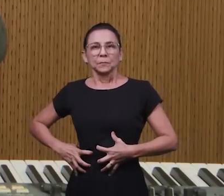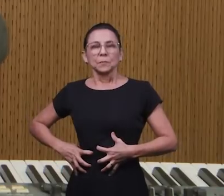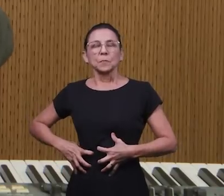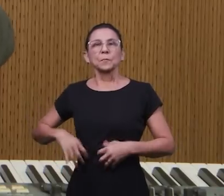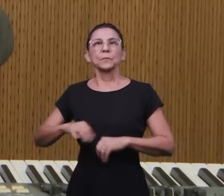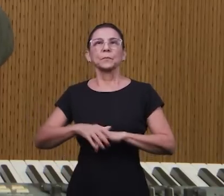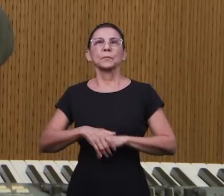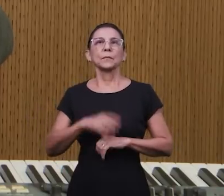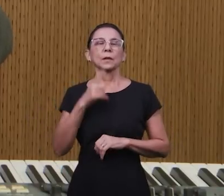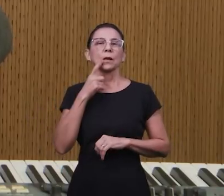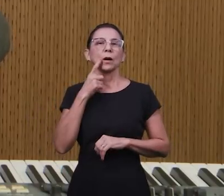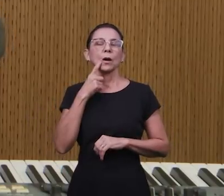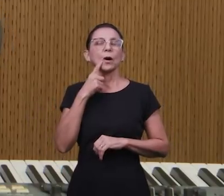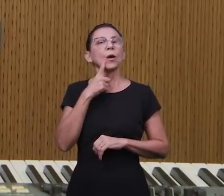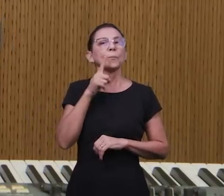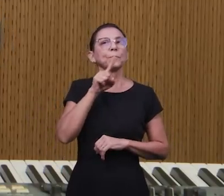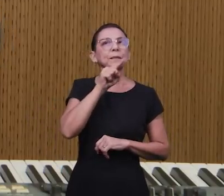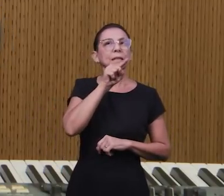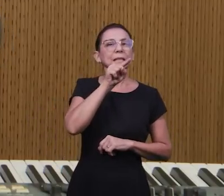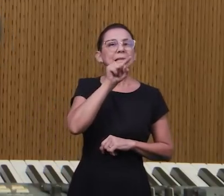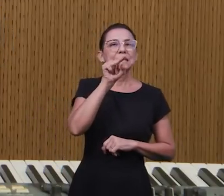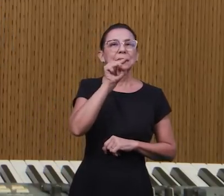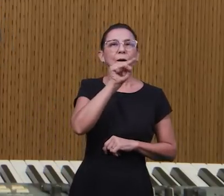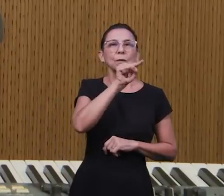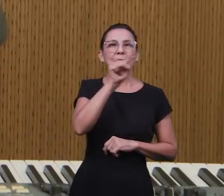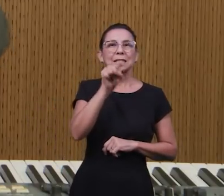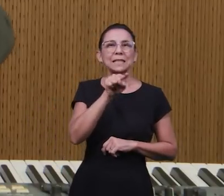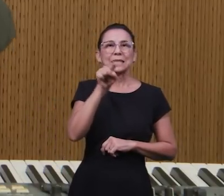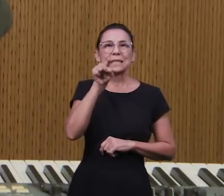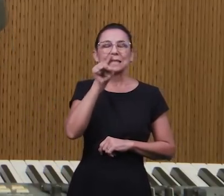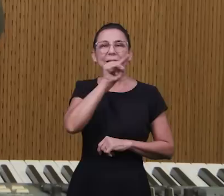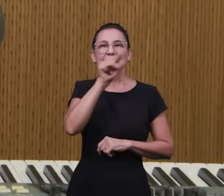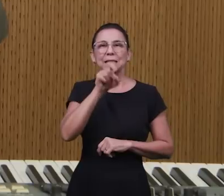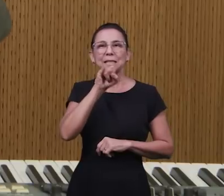Percebem que aqui eu tenho um som contínuo, né?